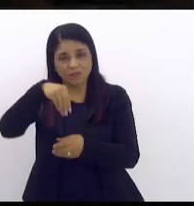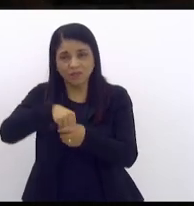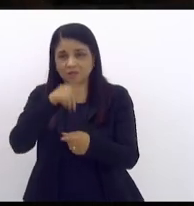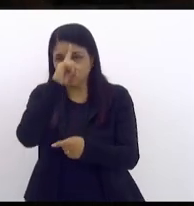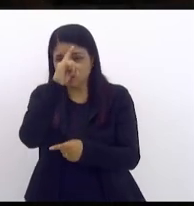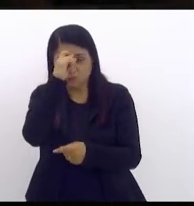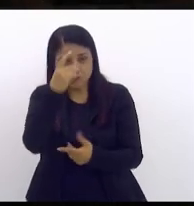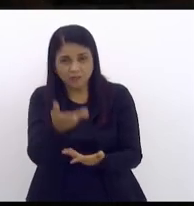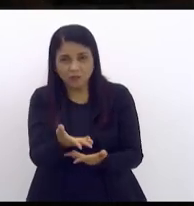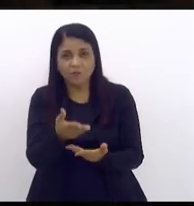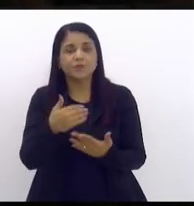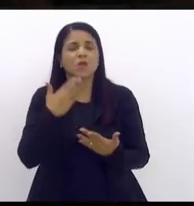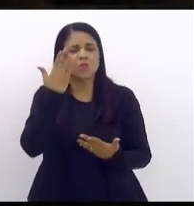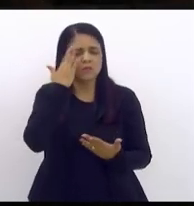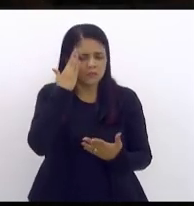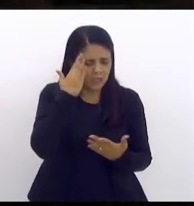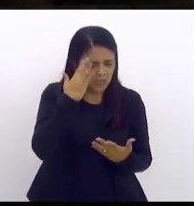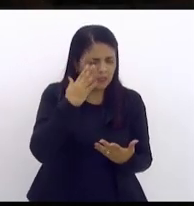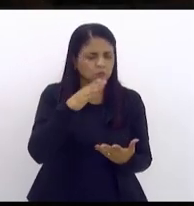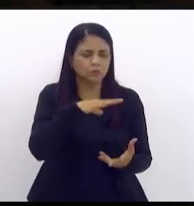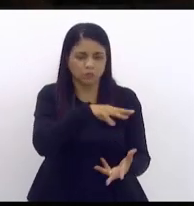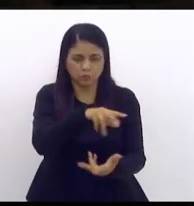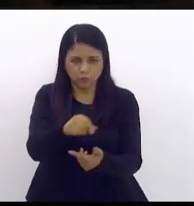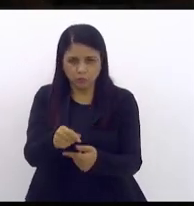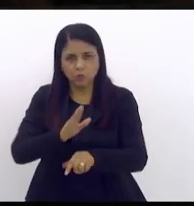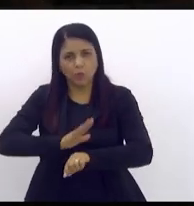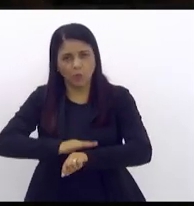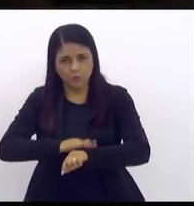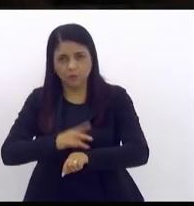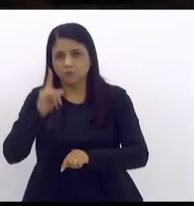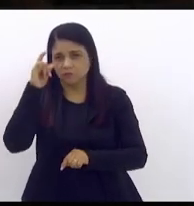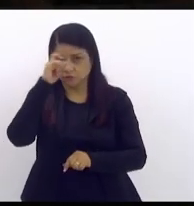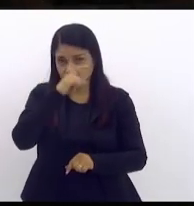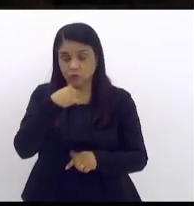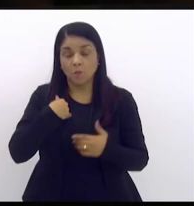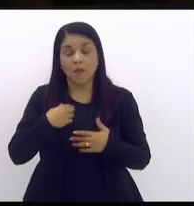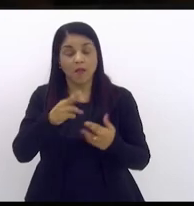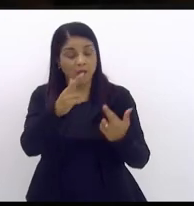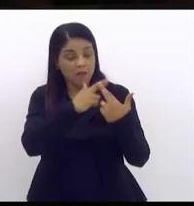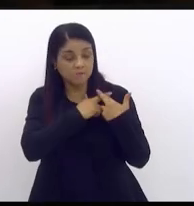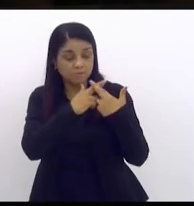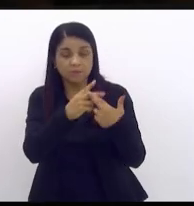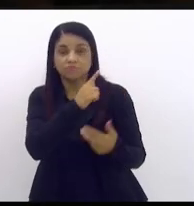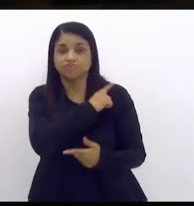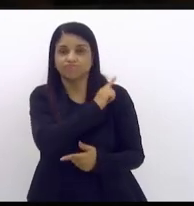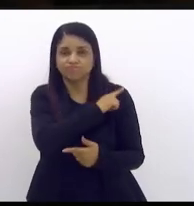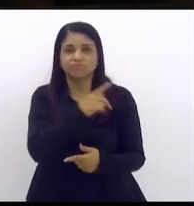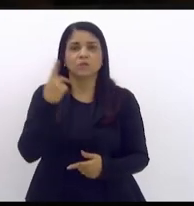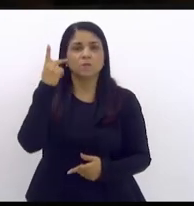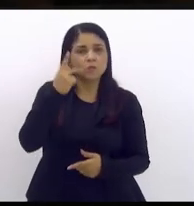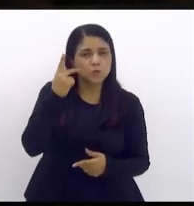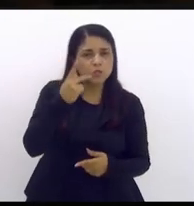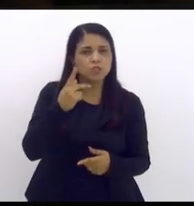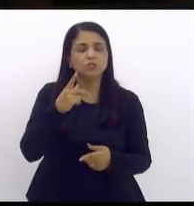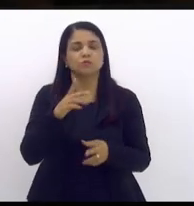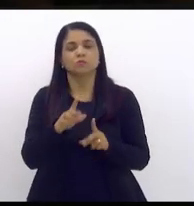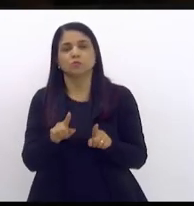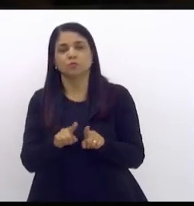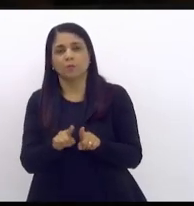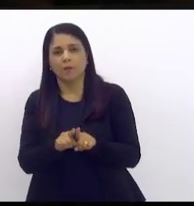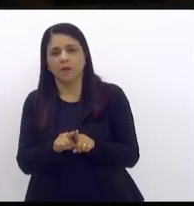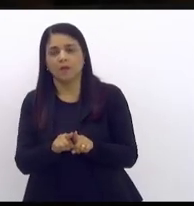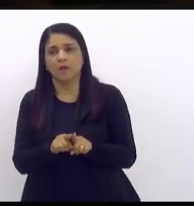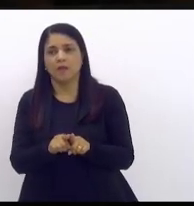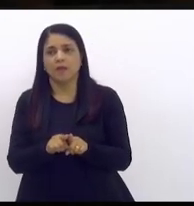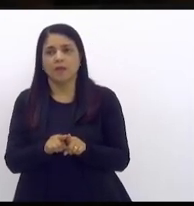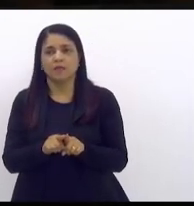o momento que o mundo vive, entendam a responsabilidade de nós, gestores públicos, políticos, classe que está aqui